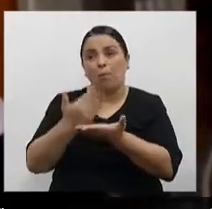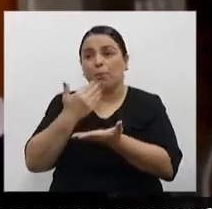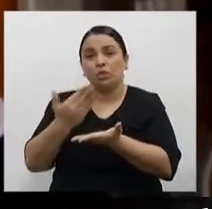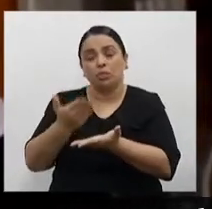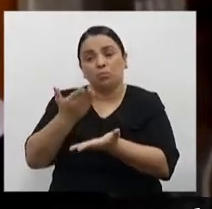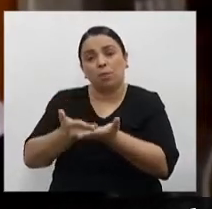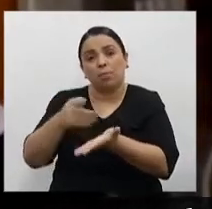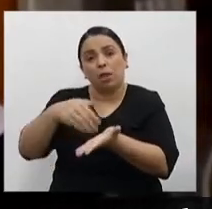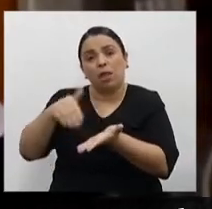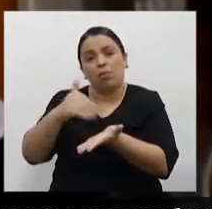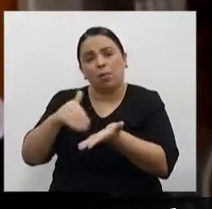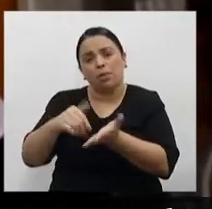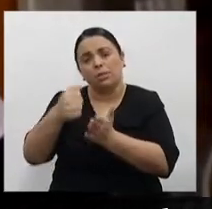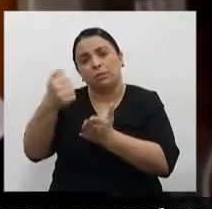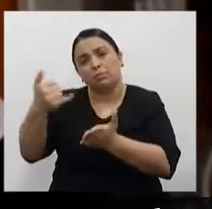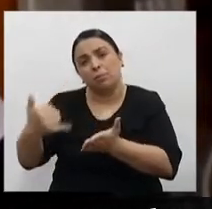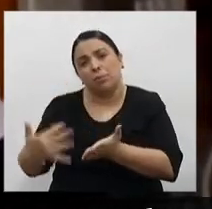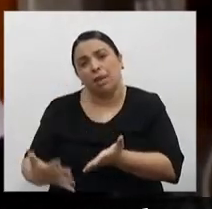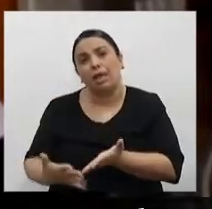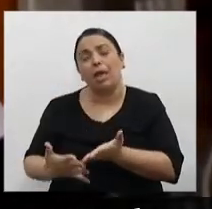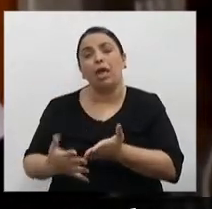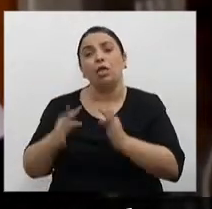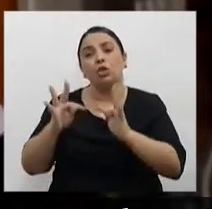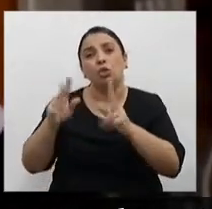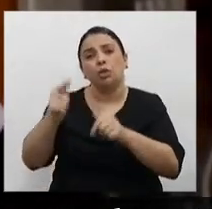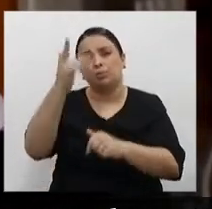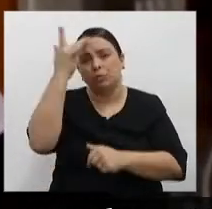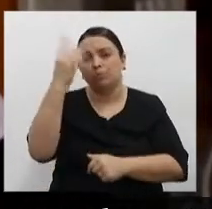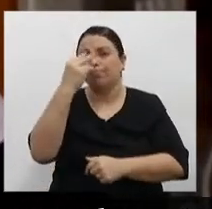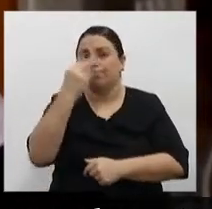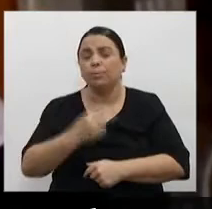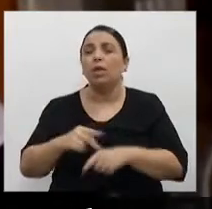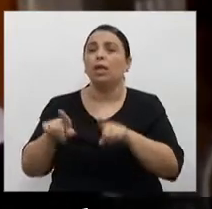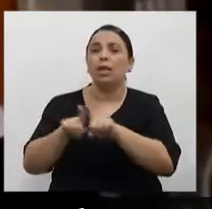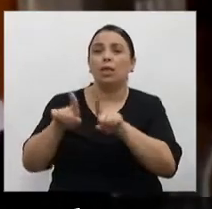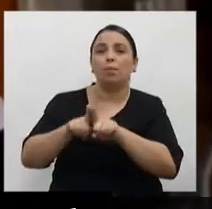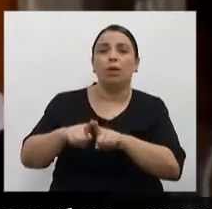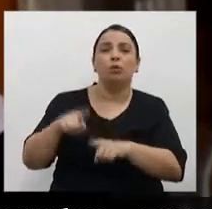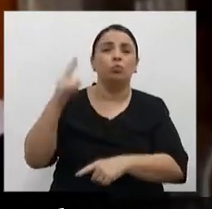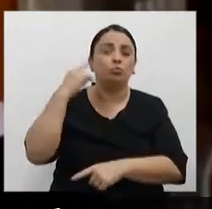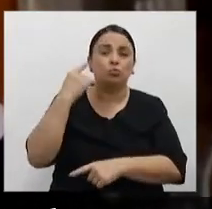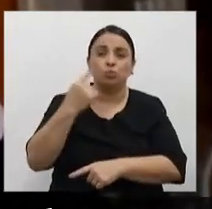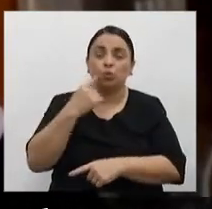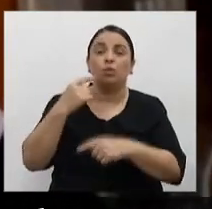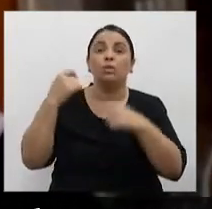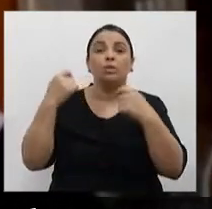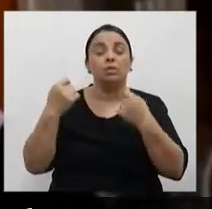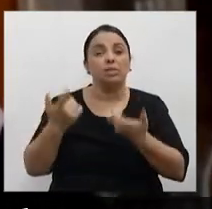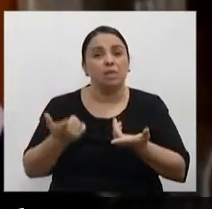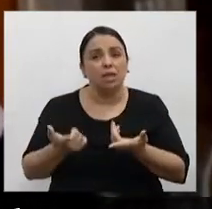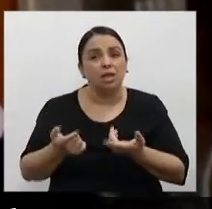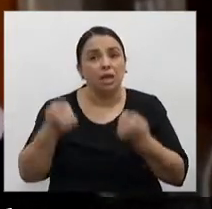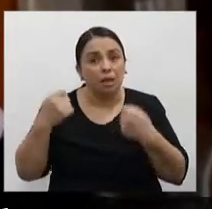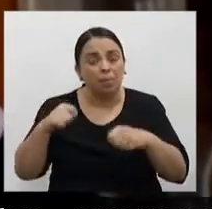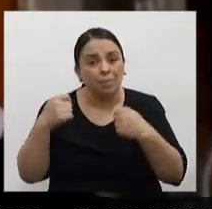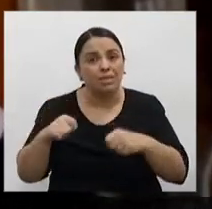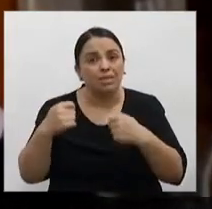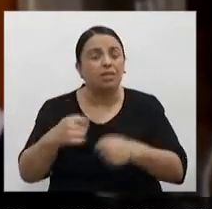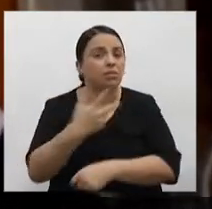deficientes visuais e dos deficientes auditivos no seu ir e vir, dentro de casa e nas